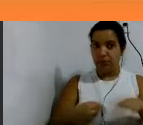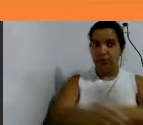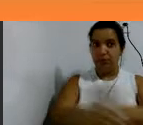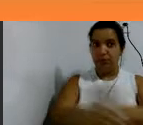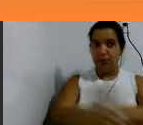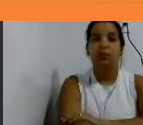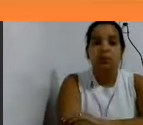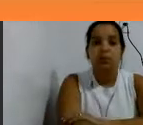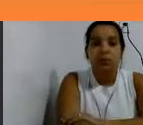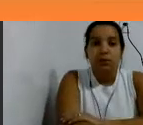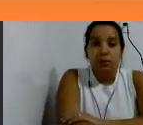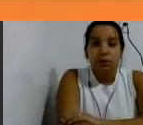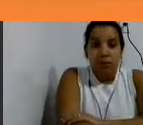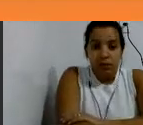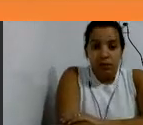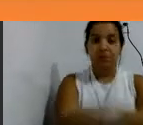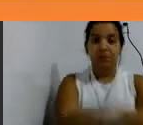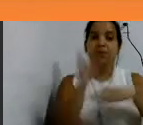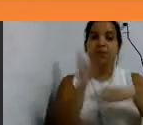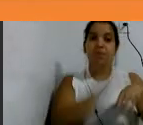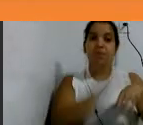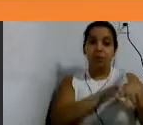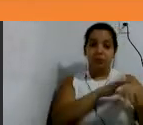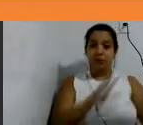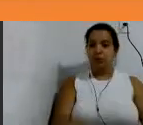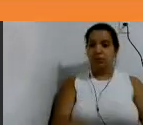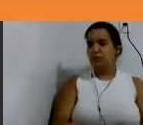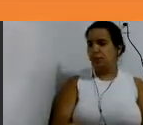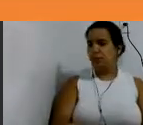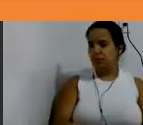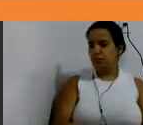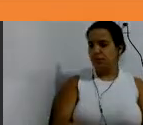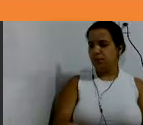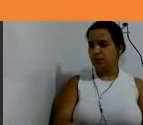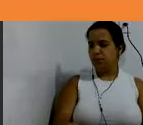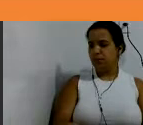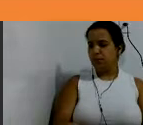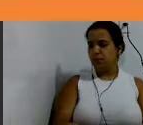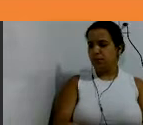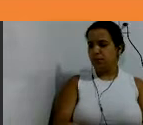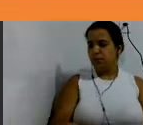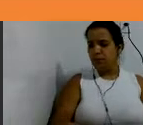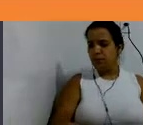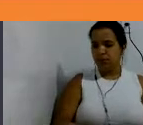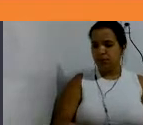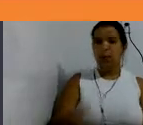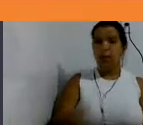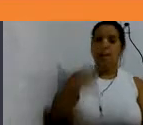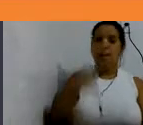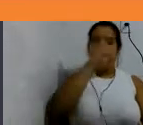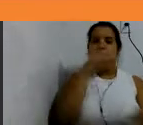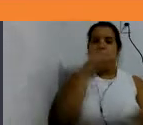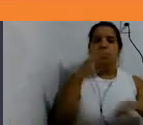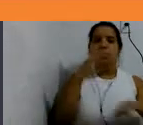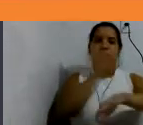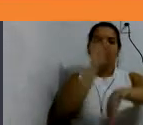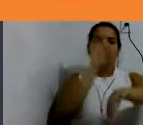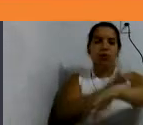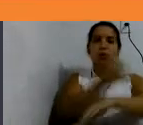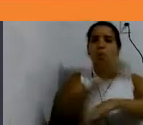Doença de Chagas, nosso próximo assunto. Oi? Cada mosquito pode infectar quantas pessoas?